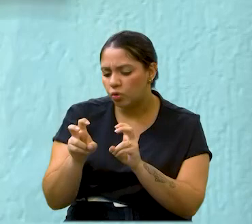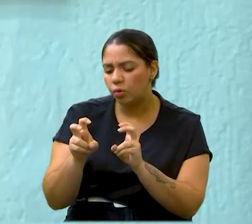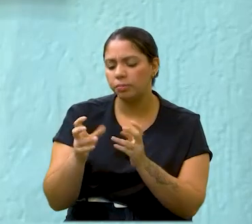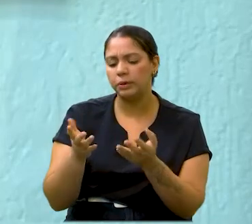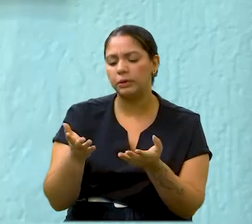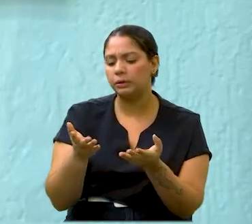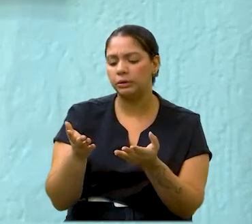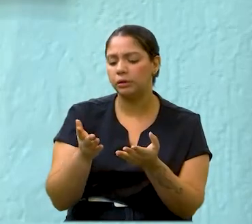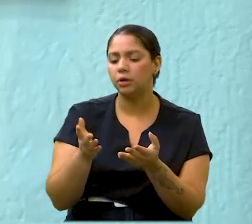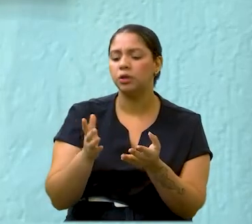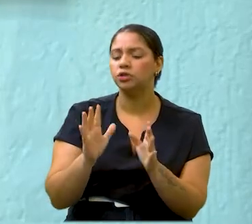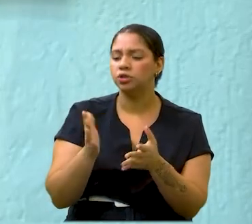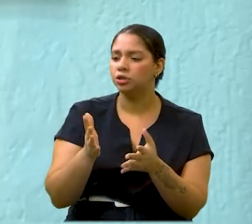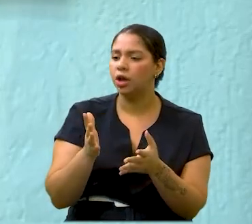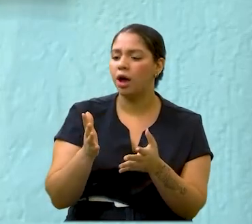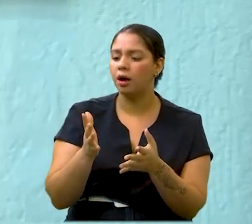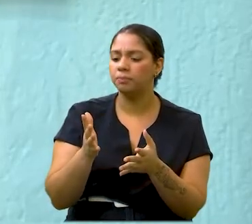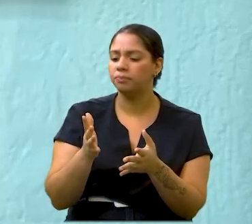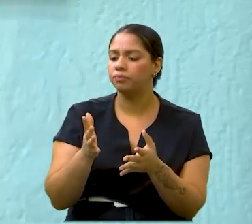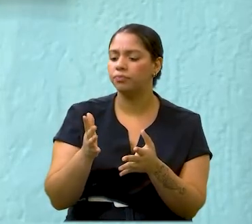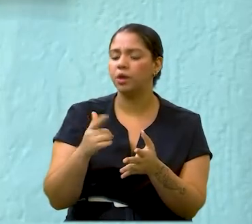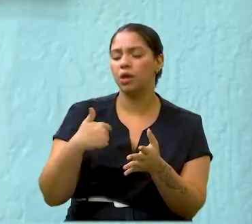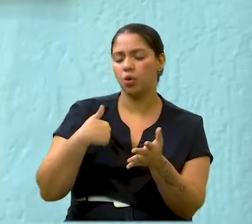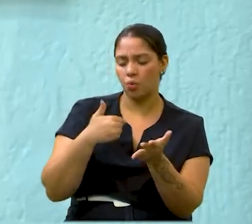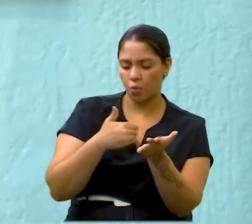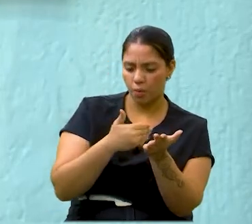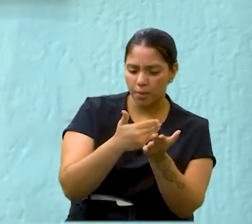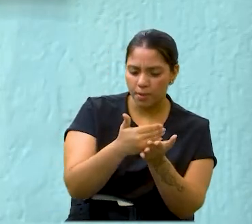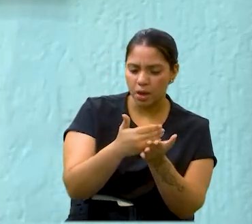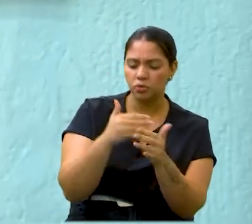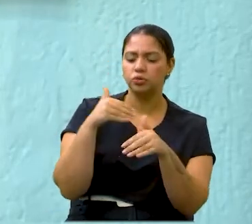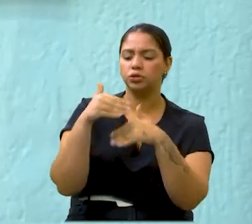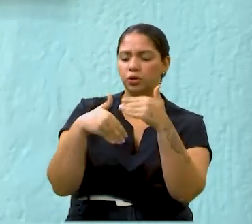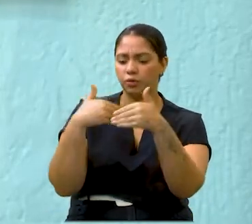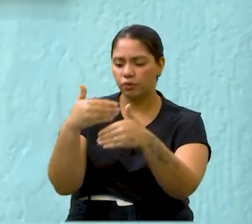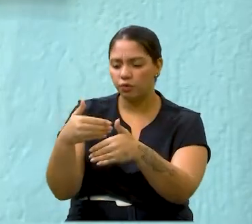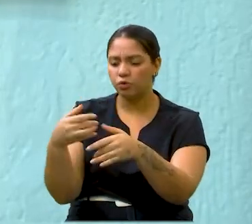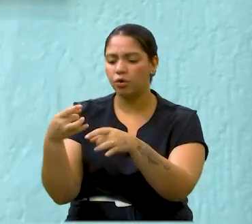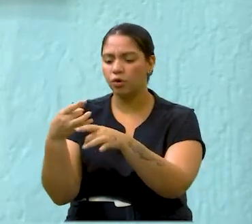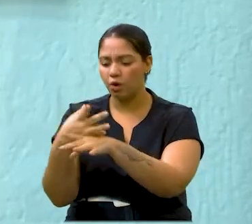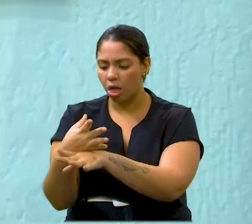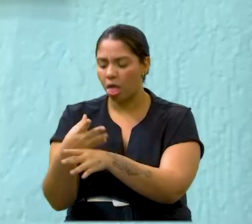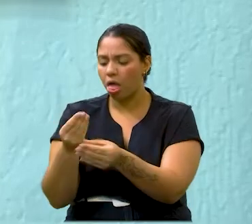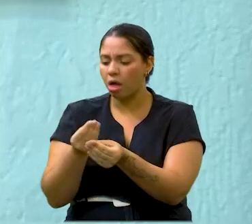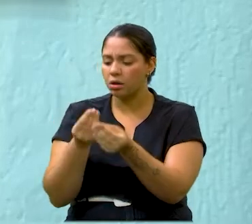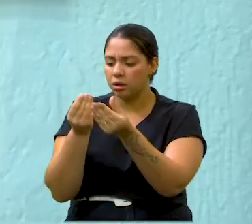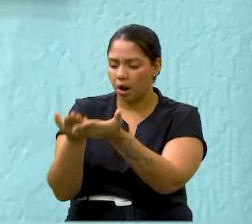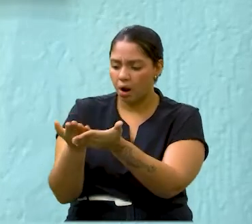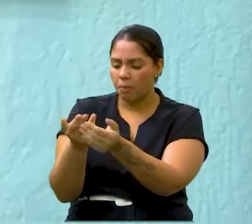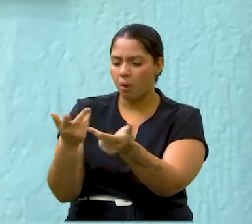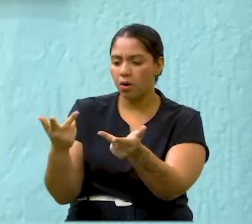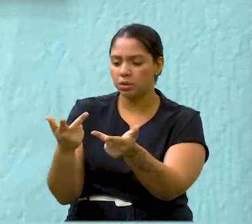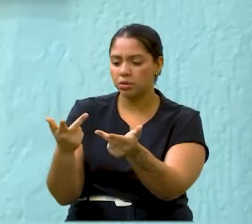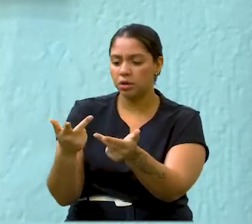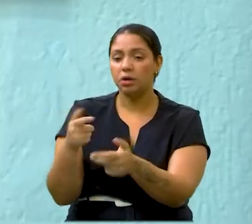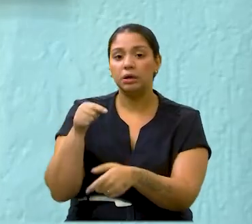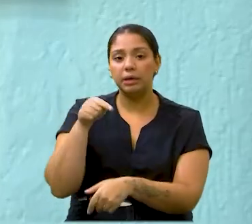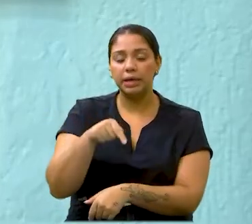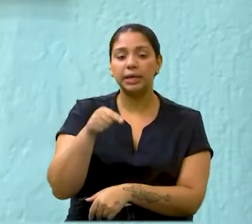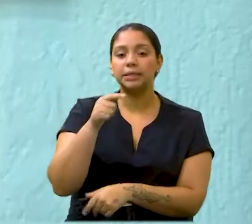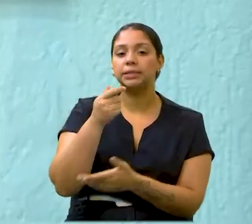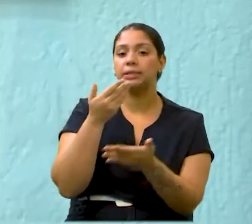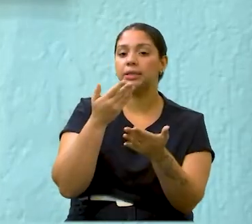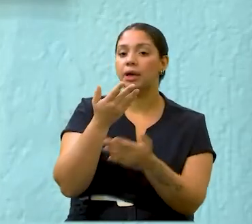ser conclusivos, ou seja, eu inicio, eu desenvolvo, eu termino e entrego algo, alunos com